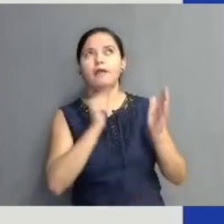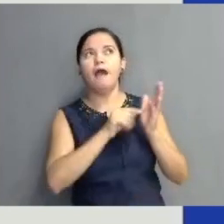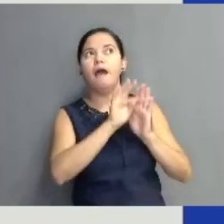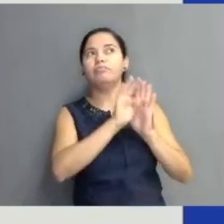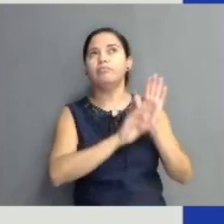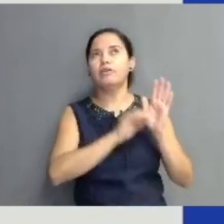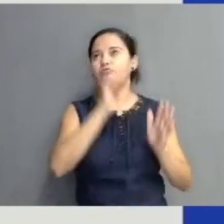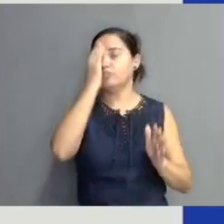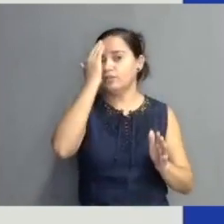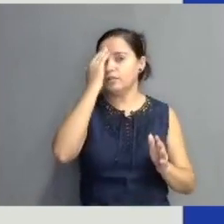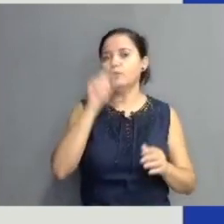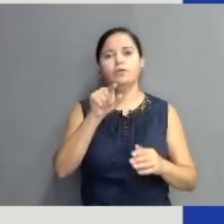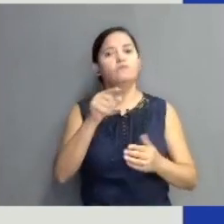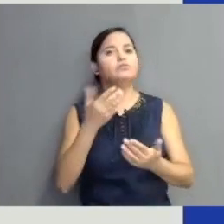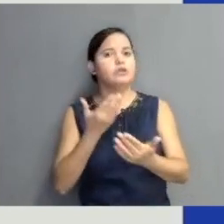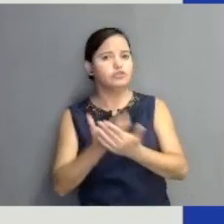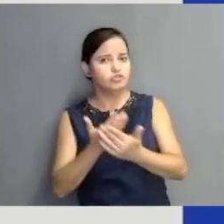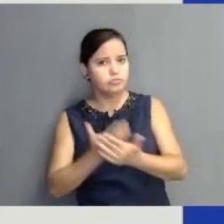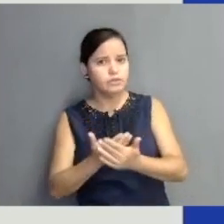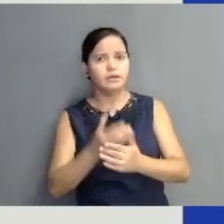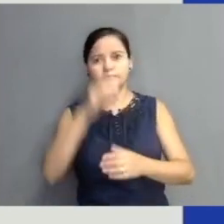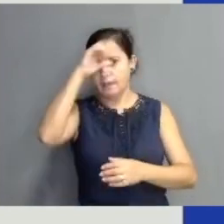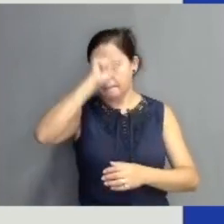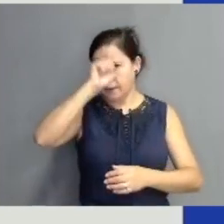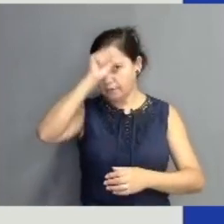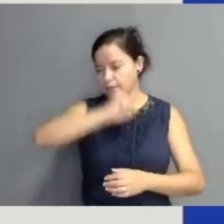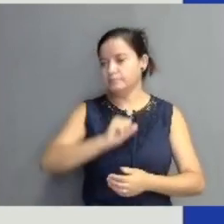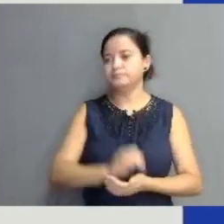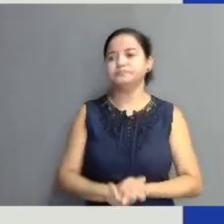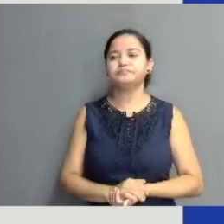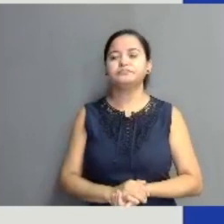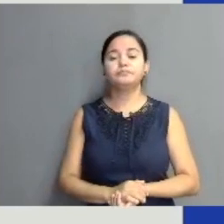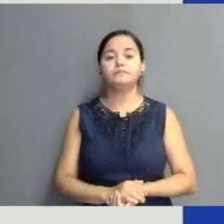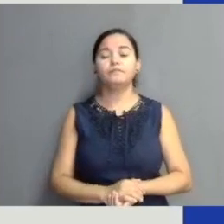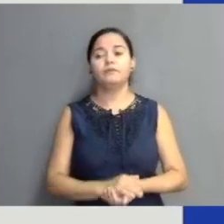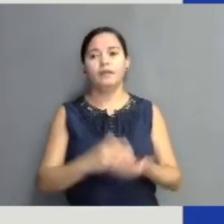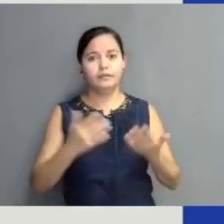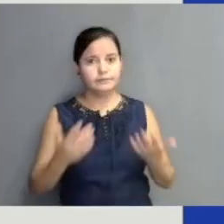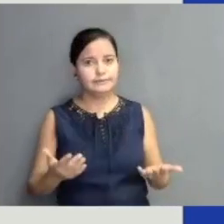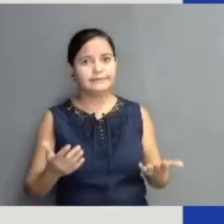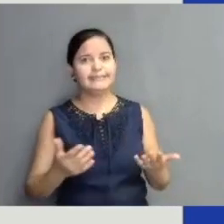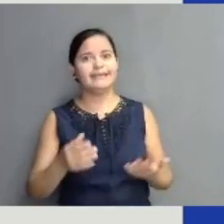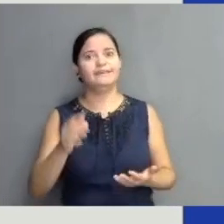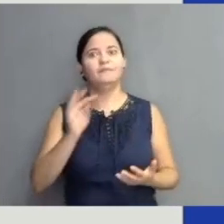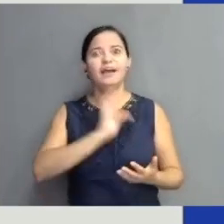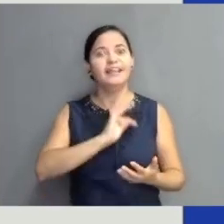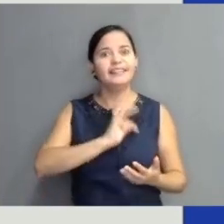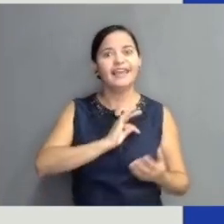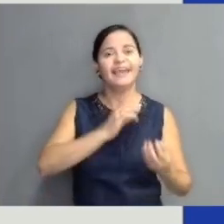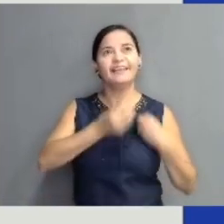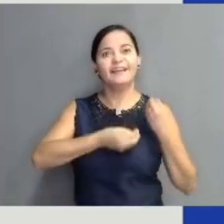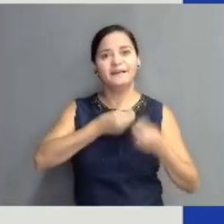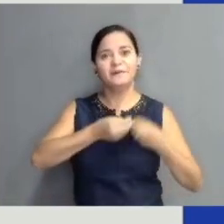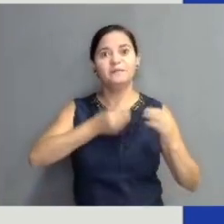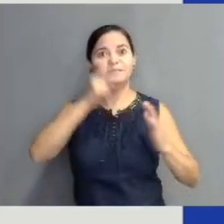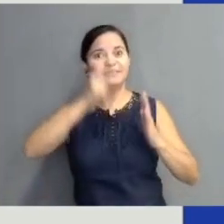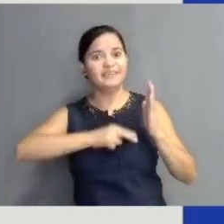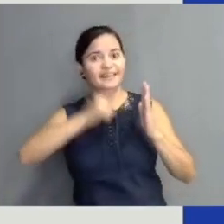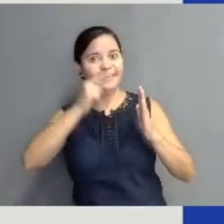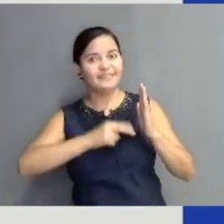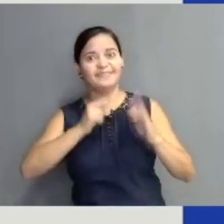sua vida de estudante, tá certo? Ó, essa técnica, né, será uma técnica de leitura, uma das